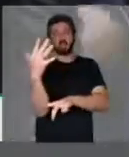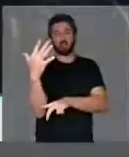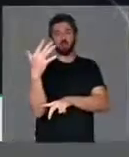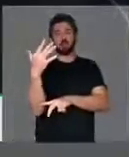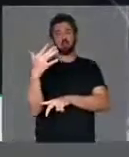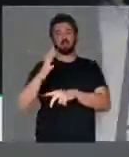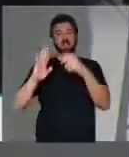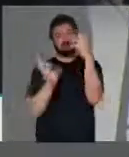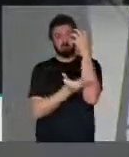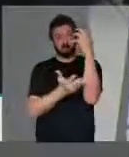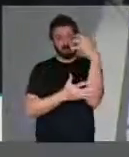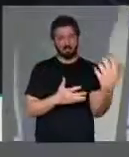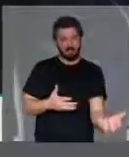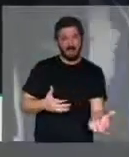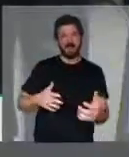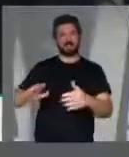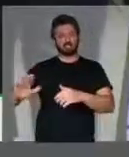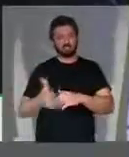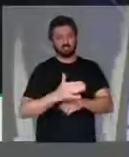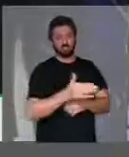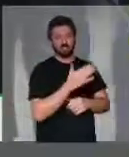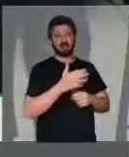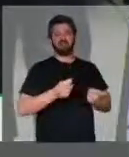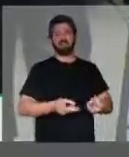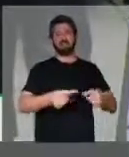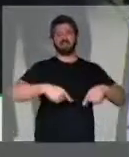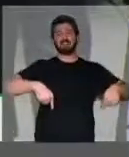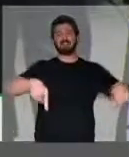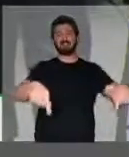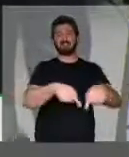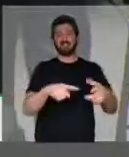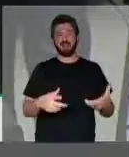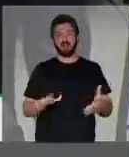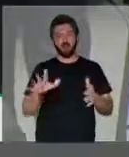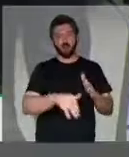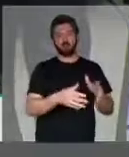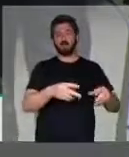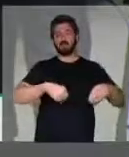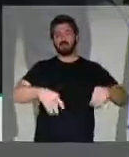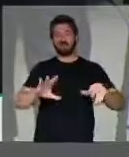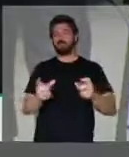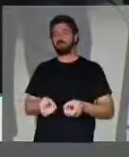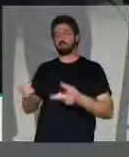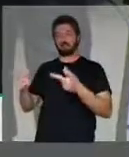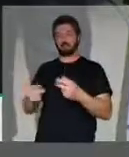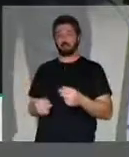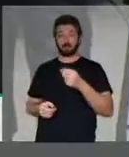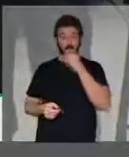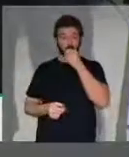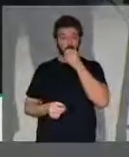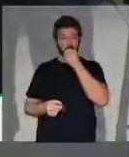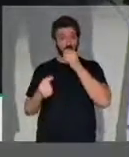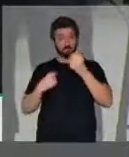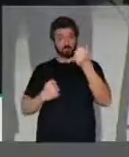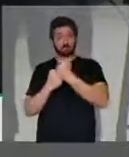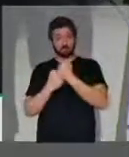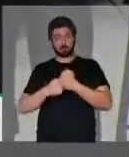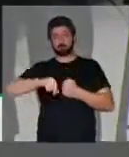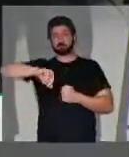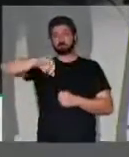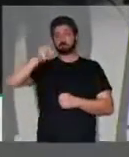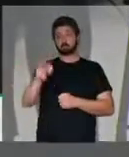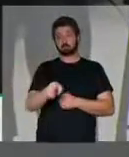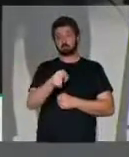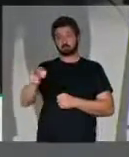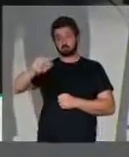natureza, de grilagem e contra a vida. Então quero me solidarizar ao padre José